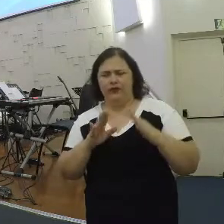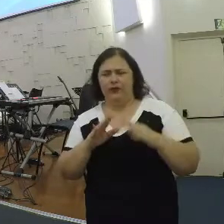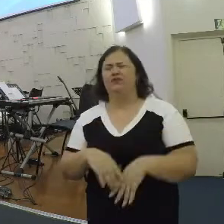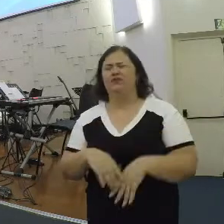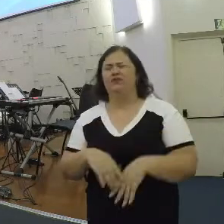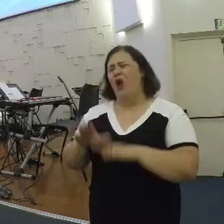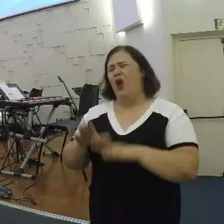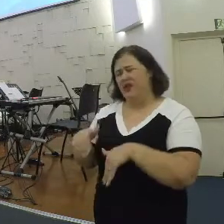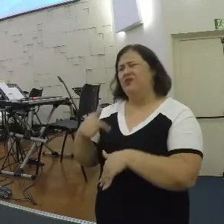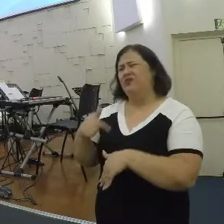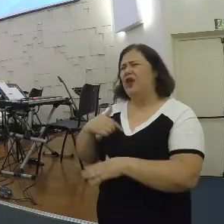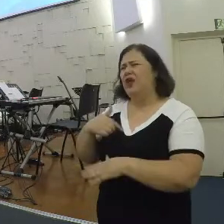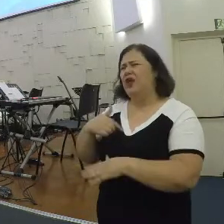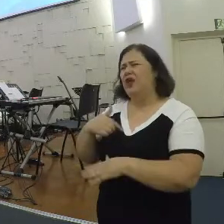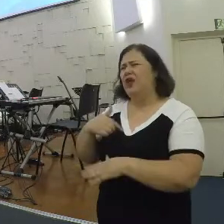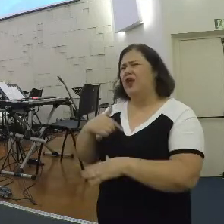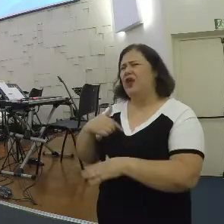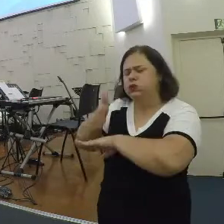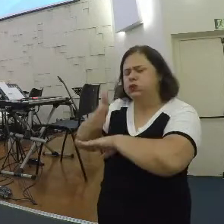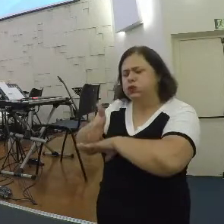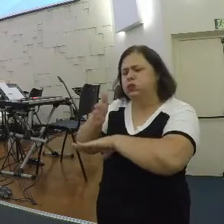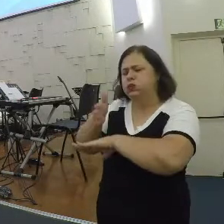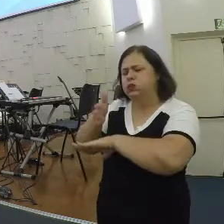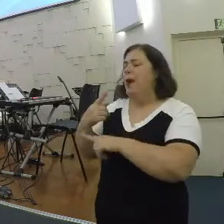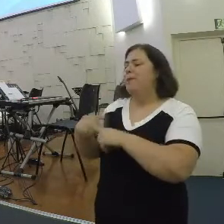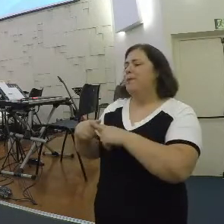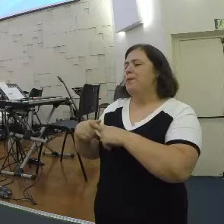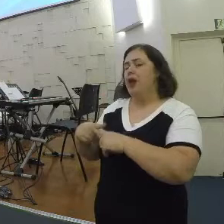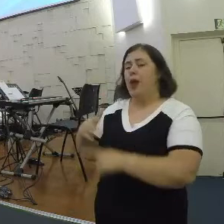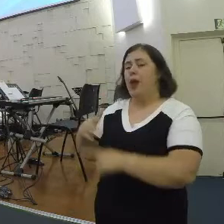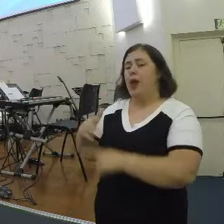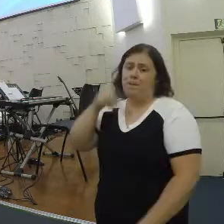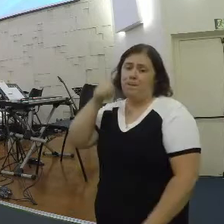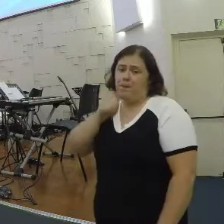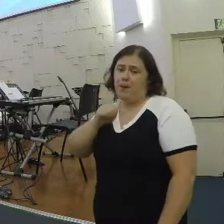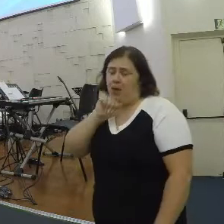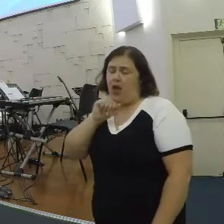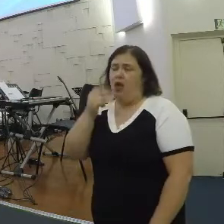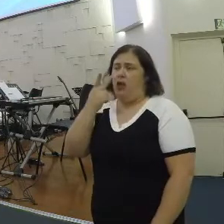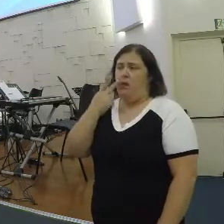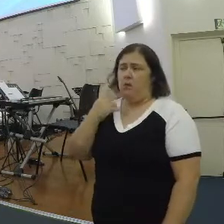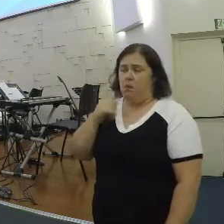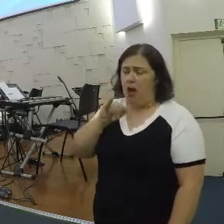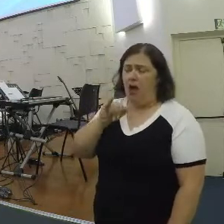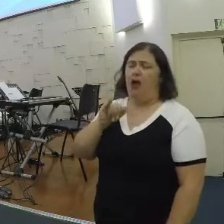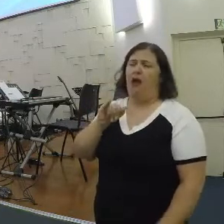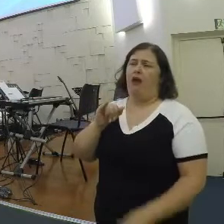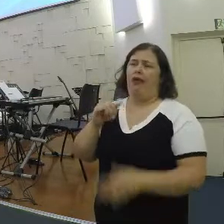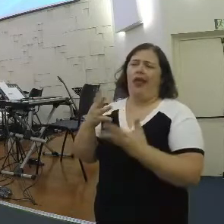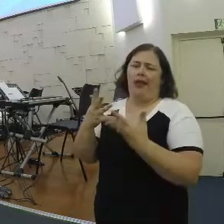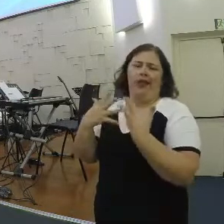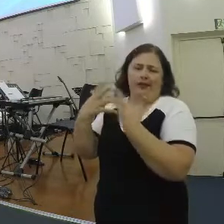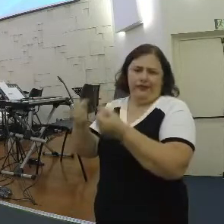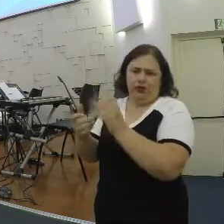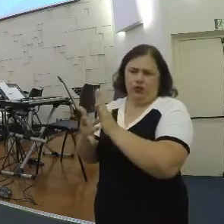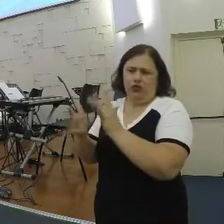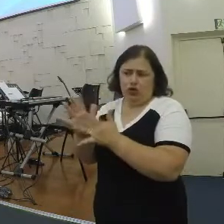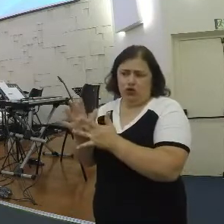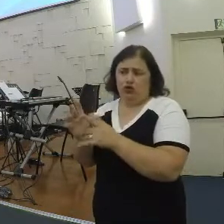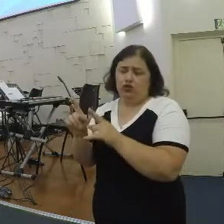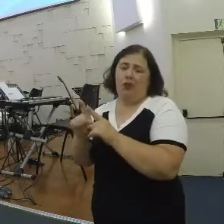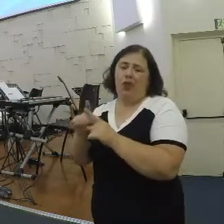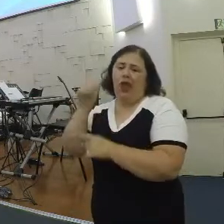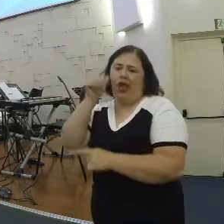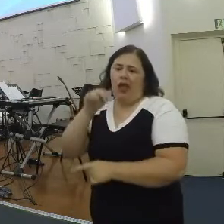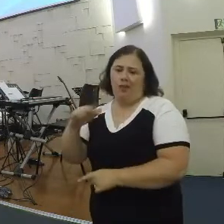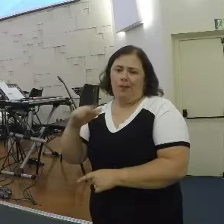olha, eu frequentei a igreja porque na minha casa meus pais se converteram, a minha irmã, e eu comecei a ir também, mas